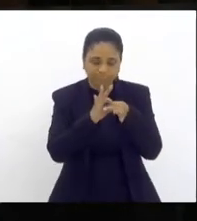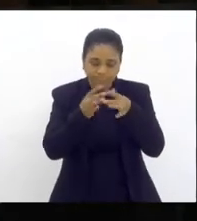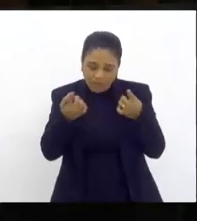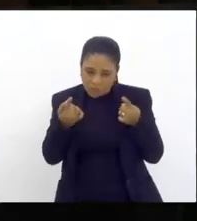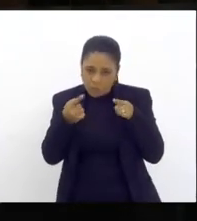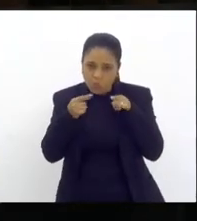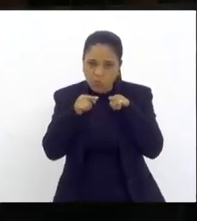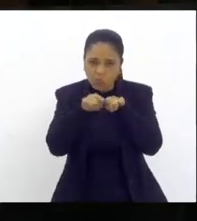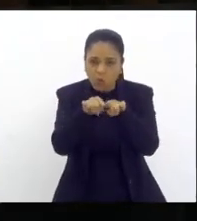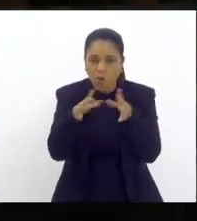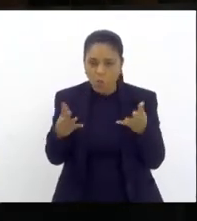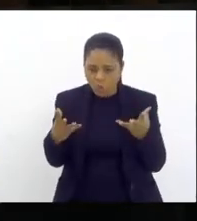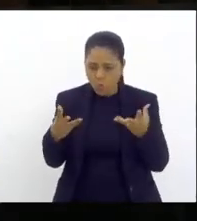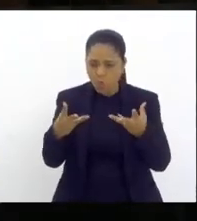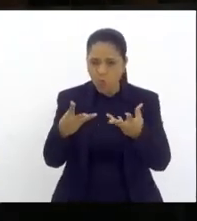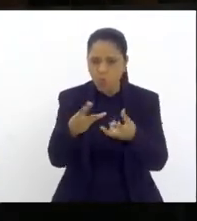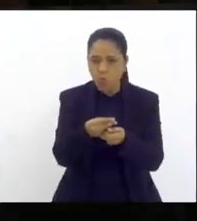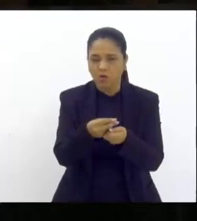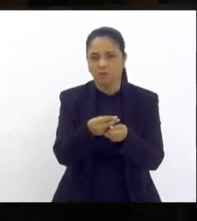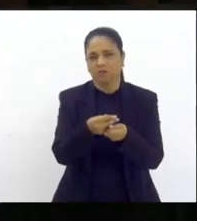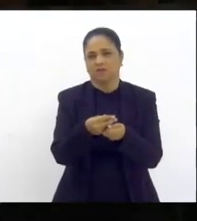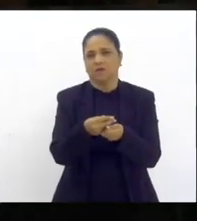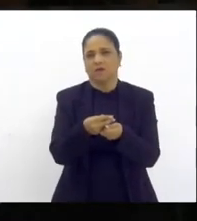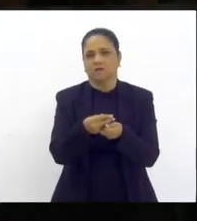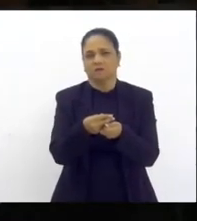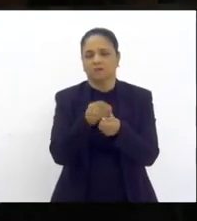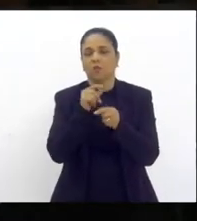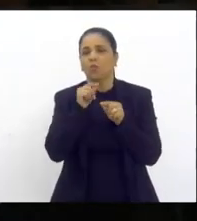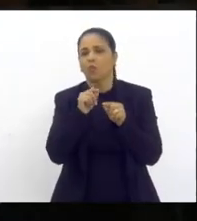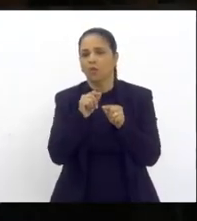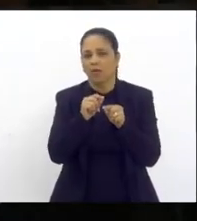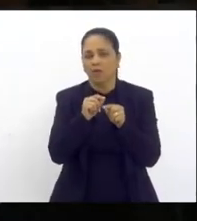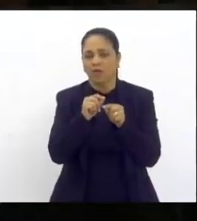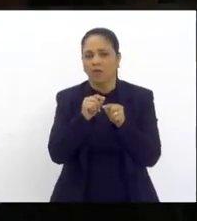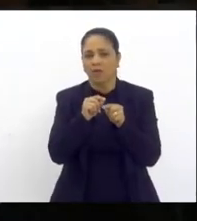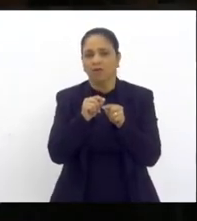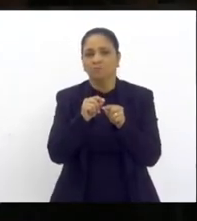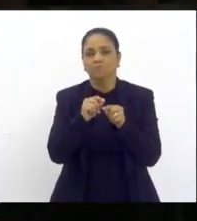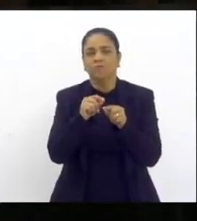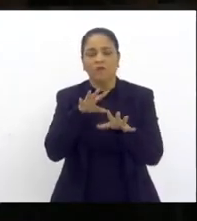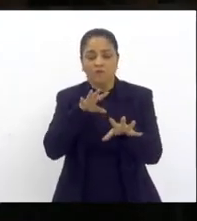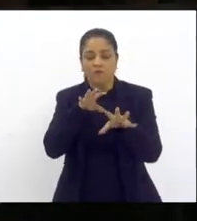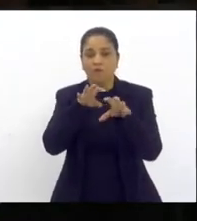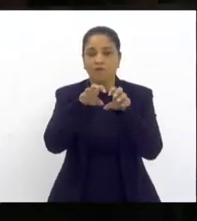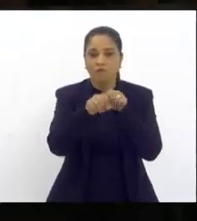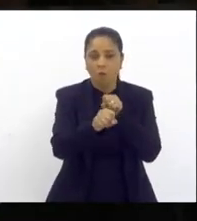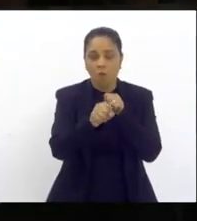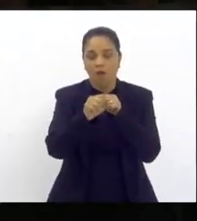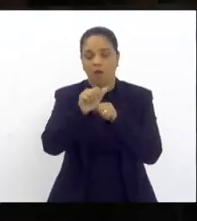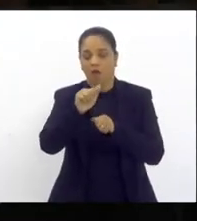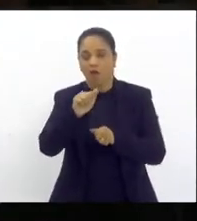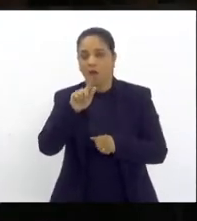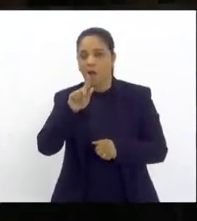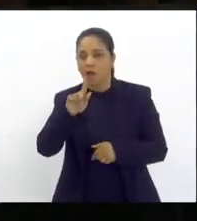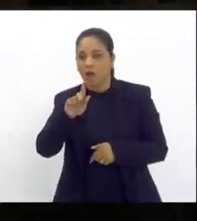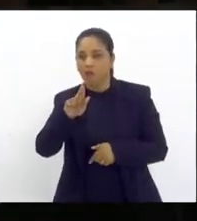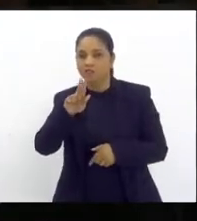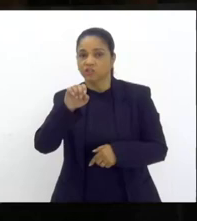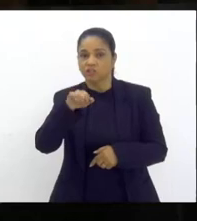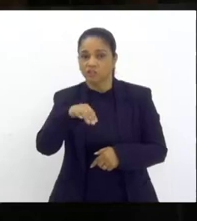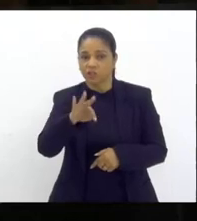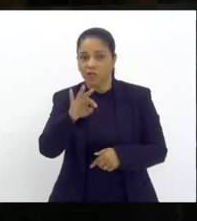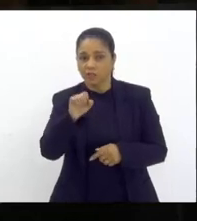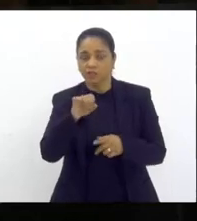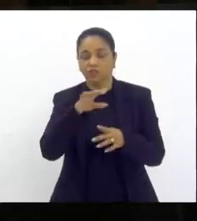qualificado. E, para isso, a gente precisa qualificar e formar os agentes públicos de todas as áreas, seja